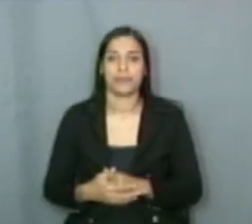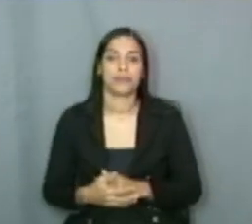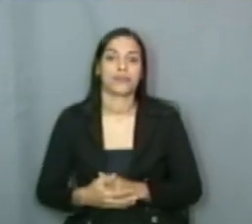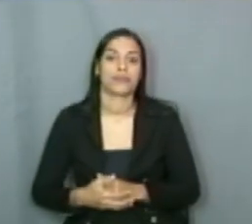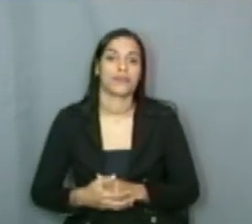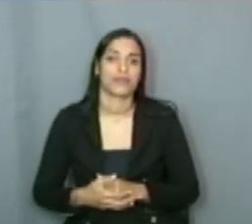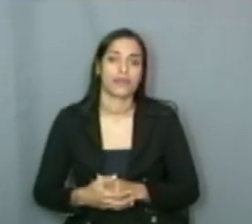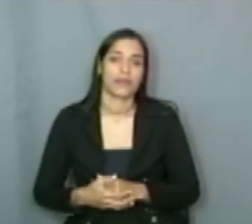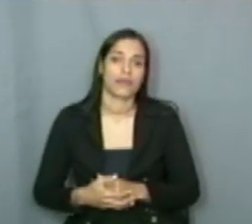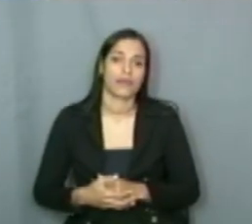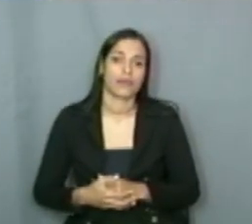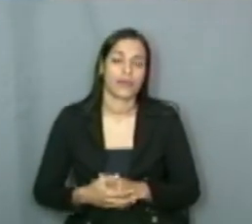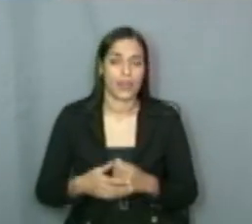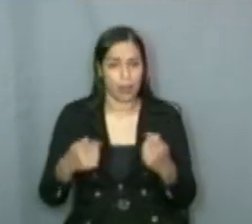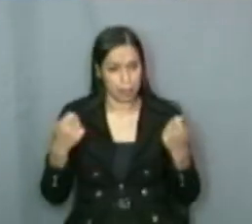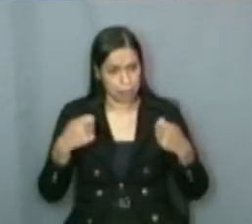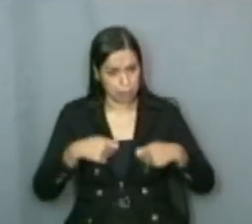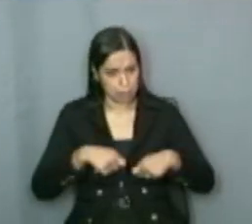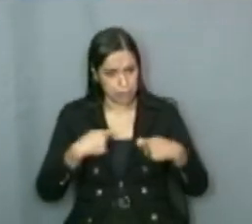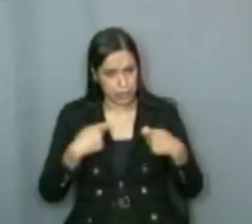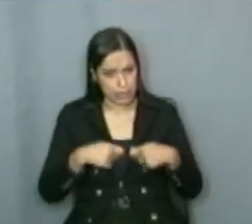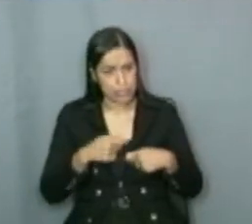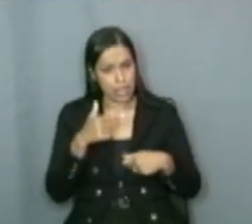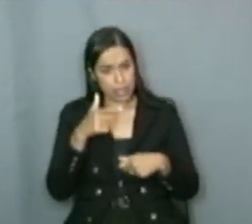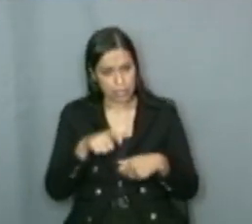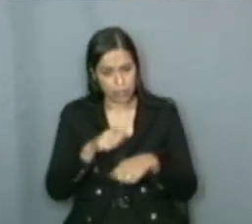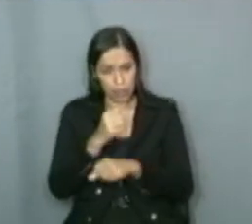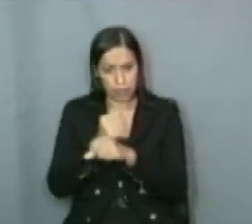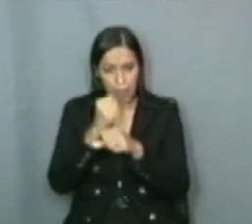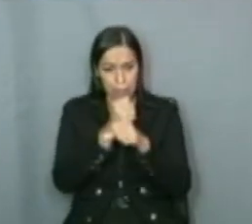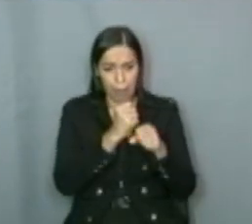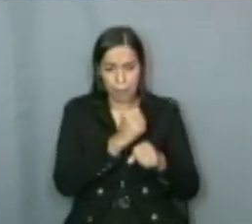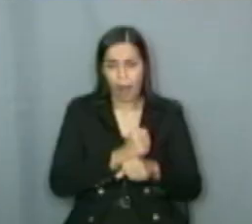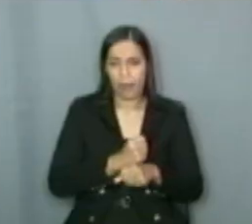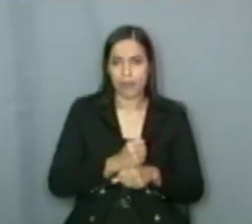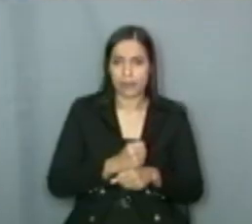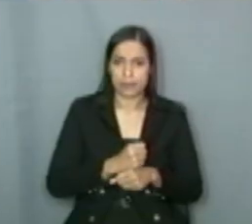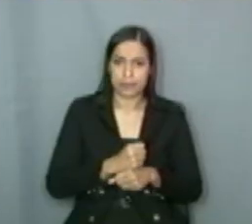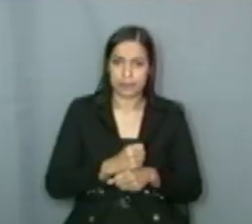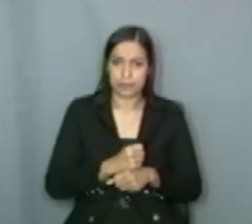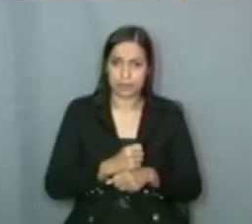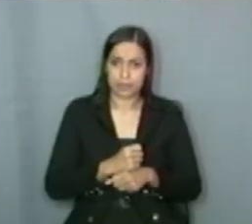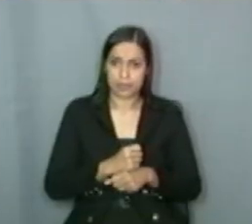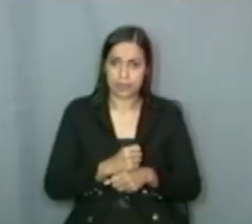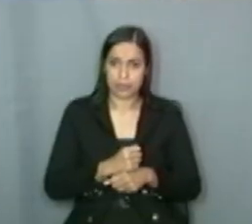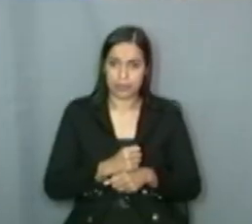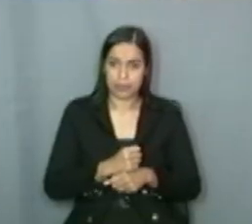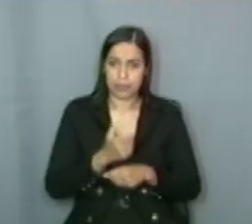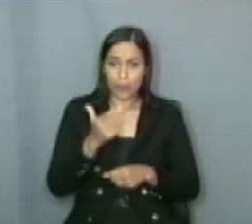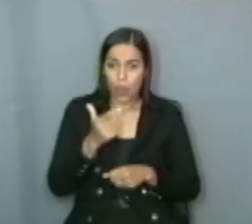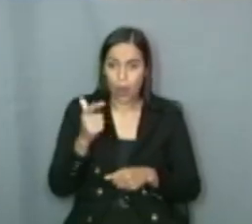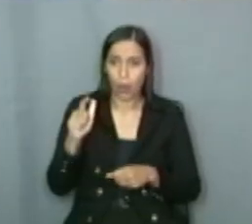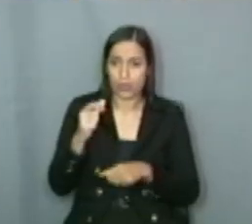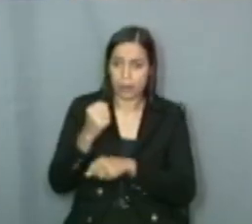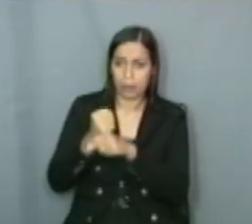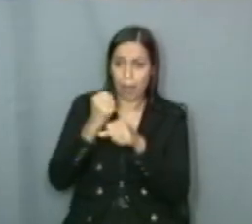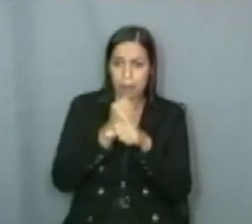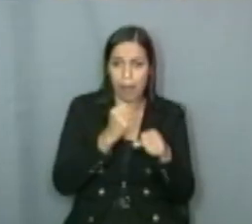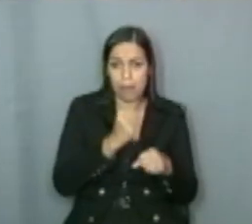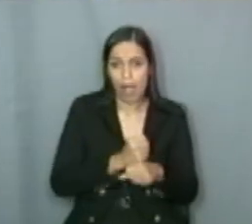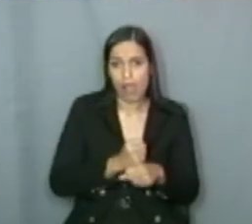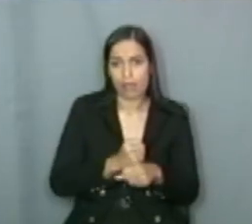E já tem que fazer reparo, já tem que fazer outra requalificação, já tem que fazer outra reforma, porque foi